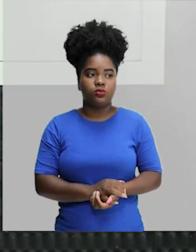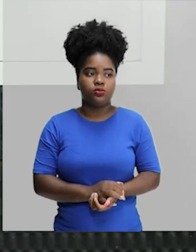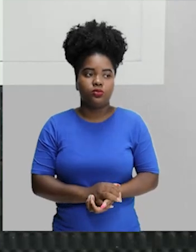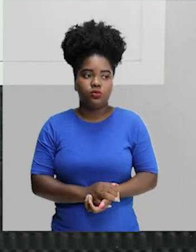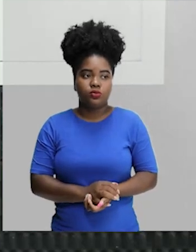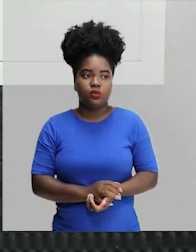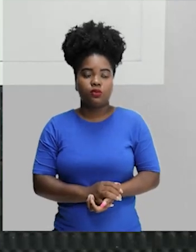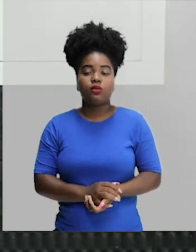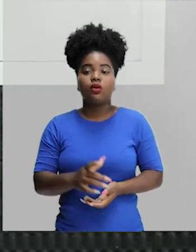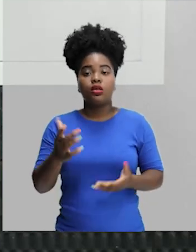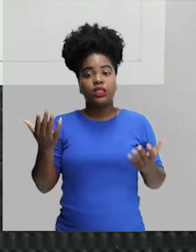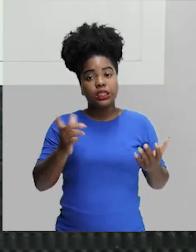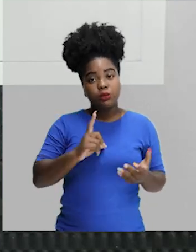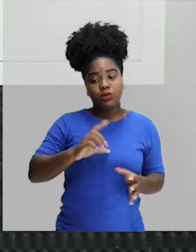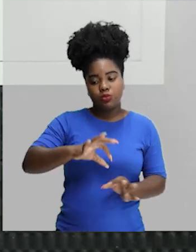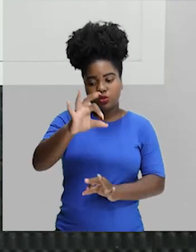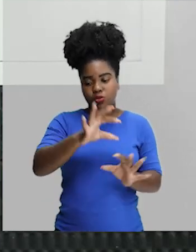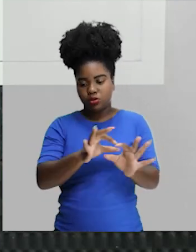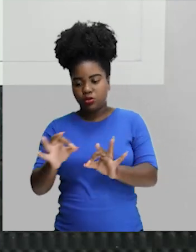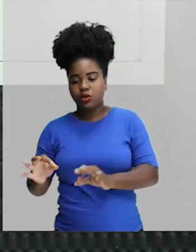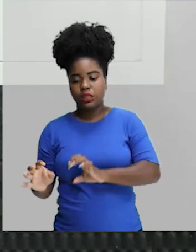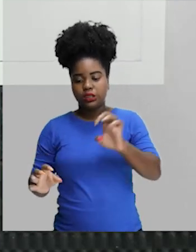Tá? Então, você vai ter 1 aqui, ó.